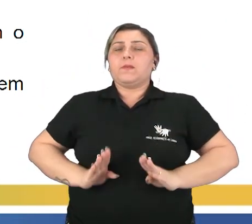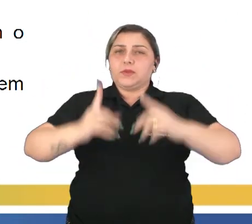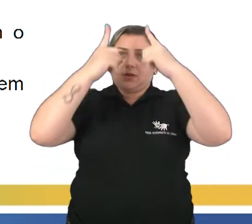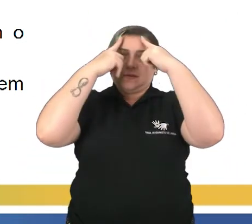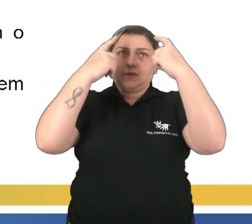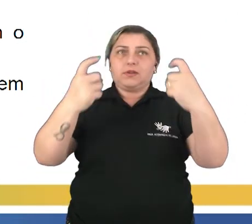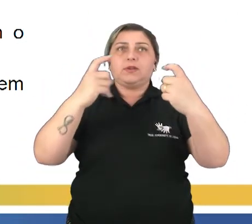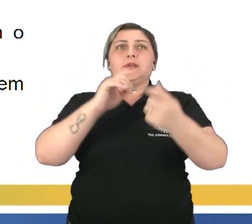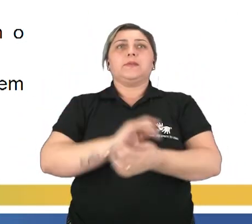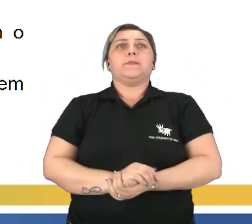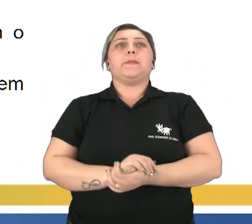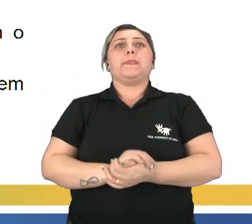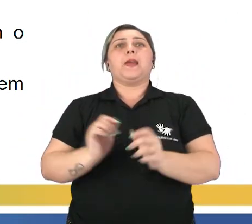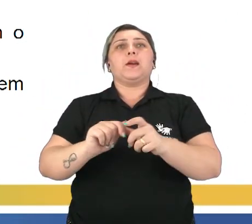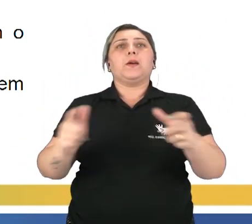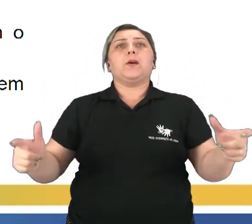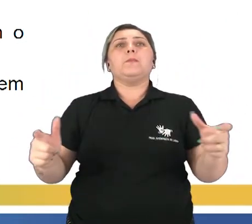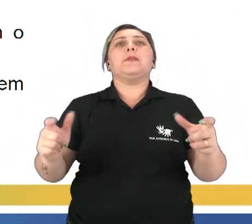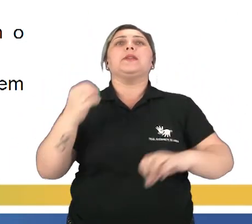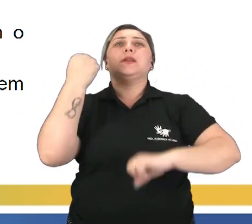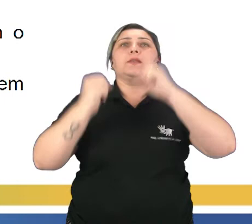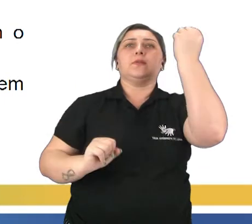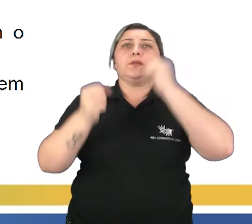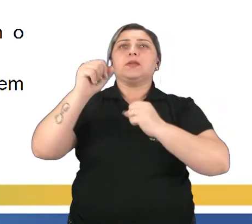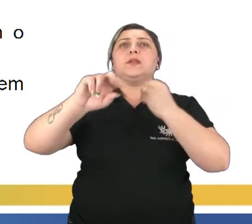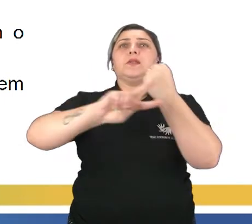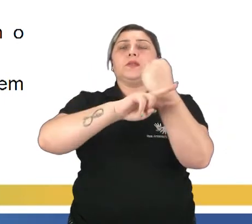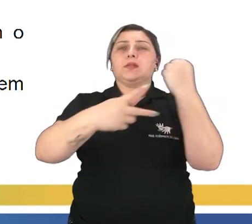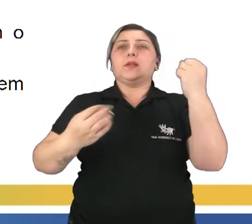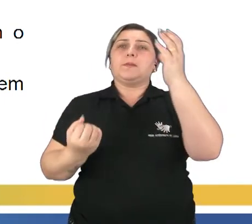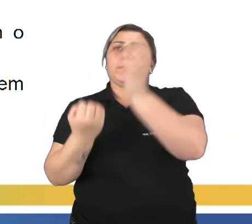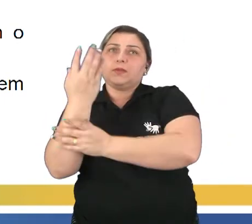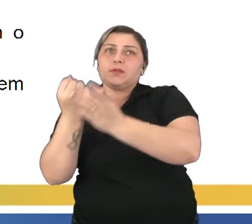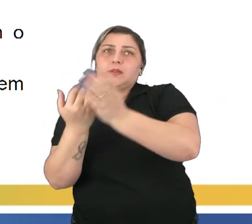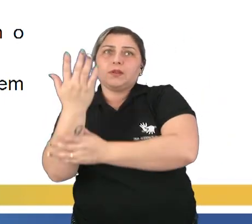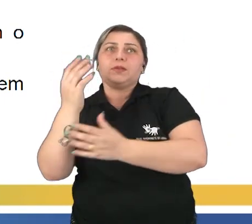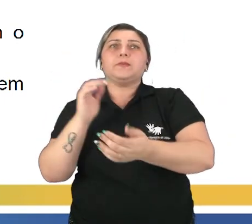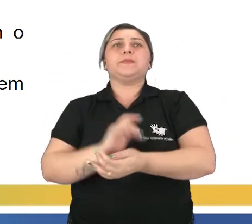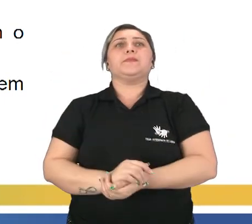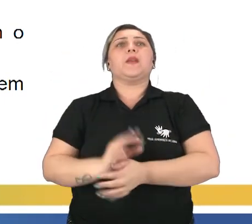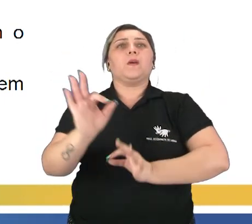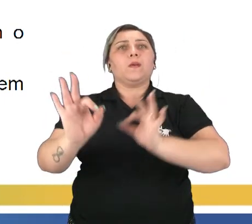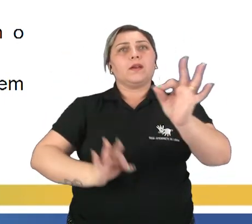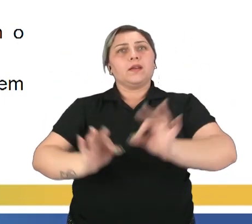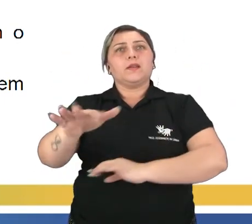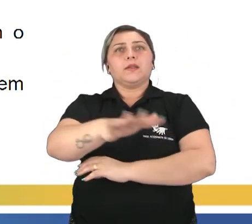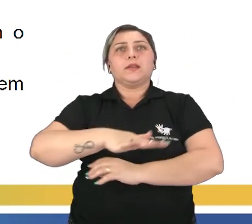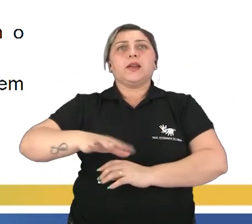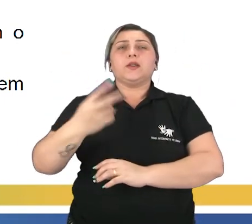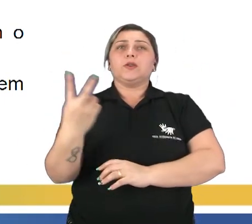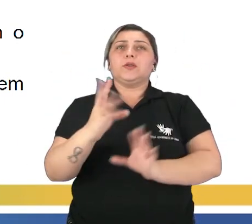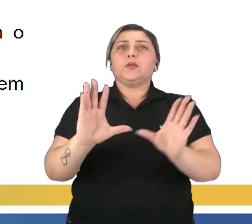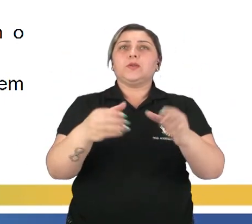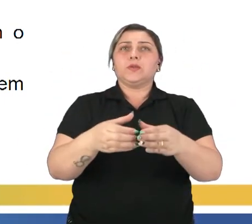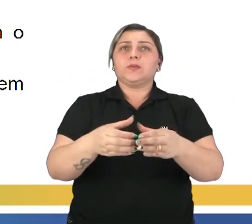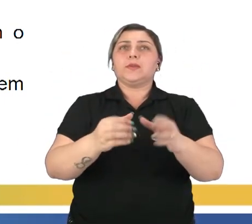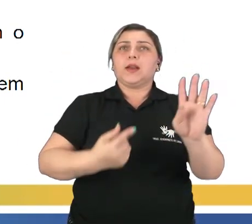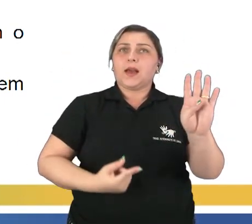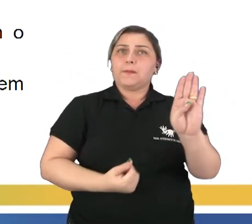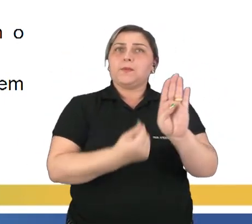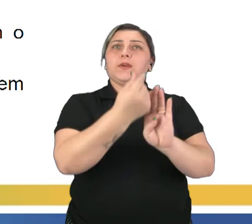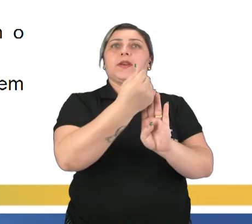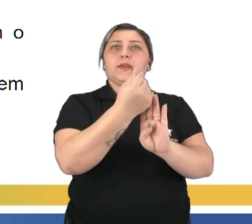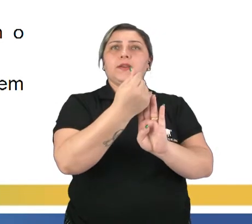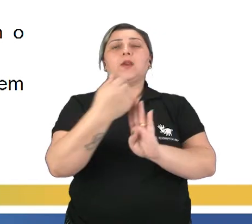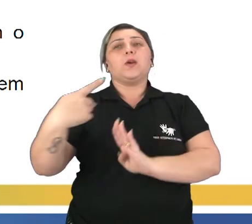e da violência, aumento significativo de indústrias e também da produção, organização da sociedade em dois grupos, que